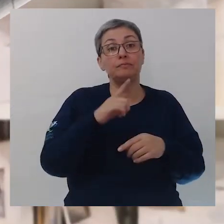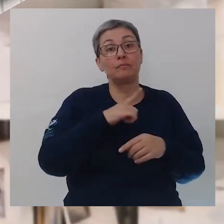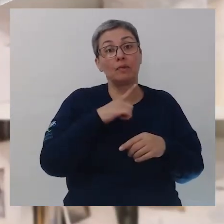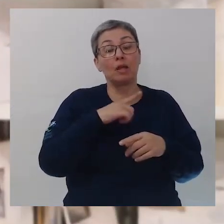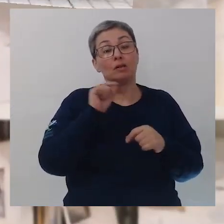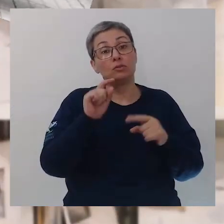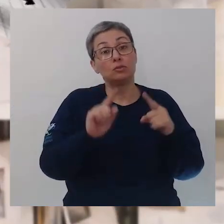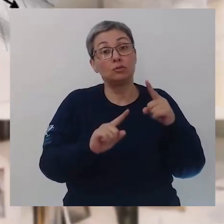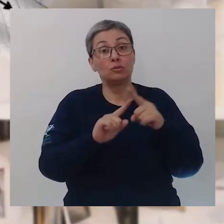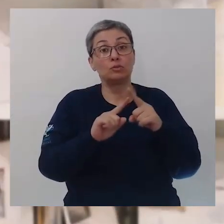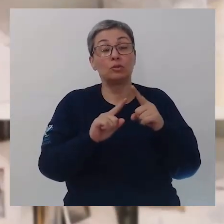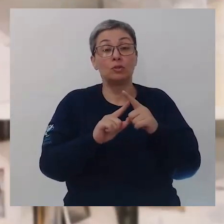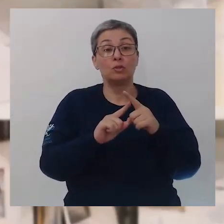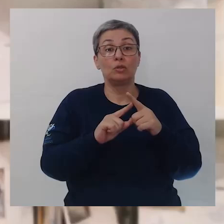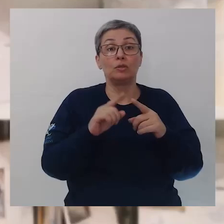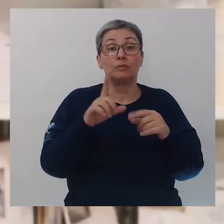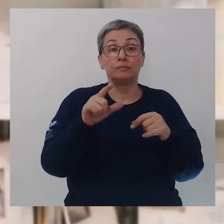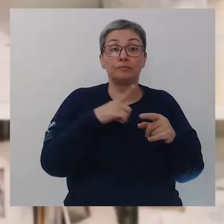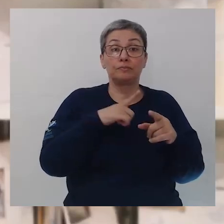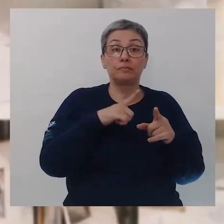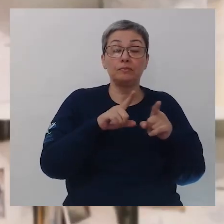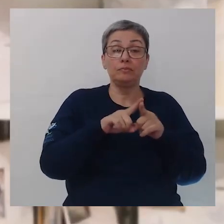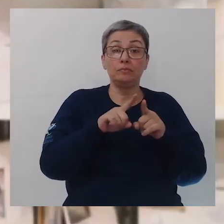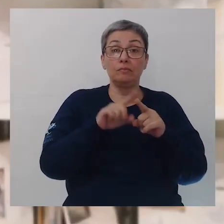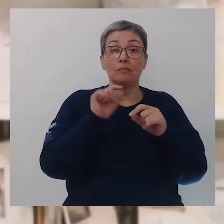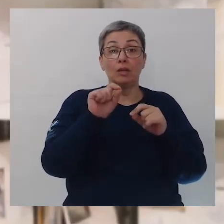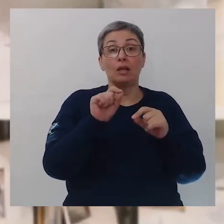é um tipo de gráfico que exibe